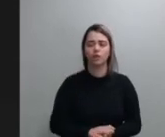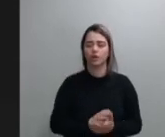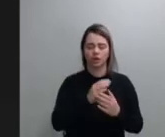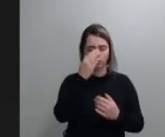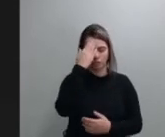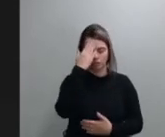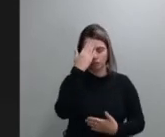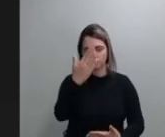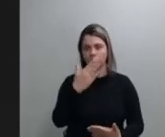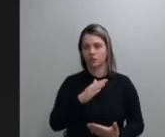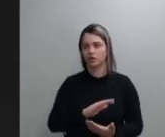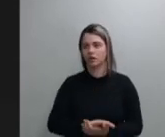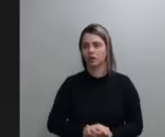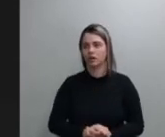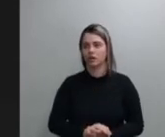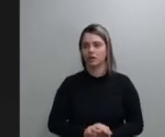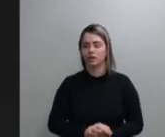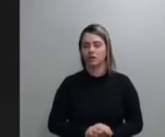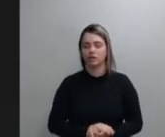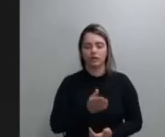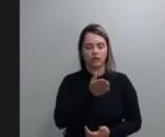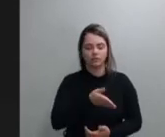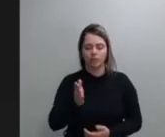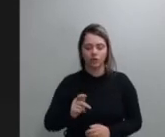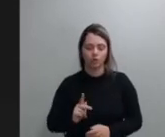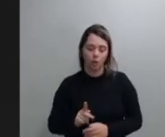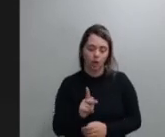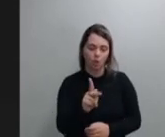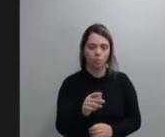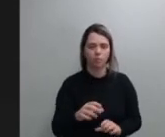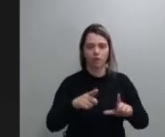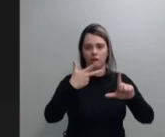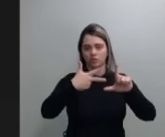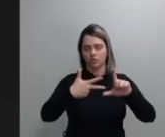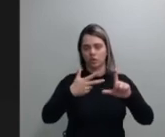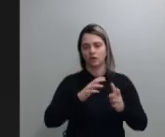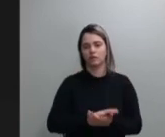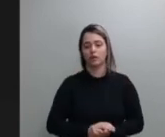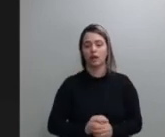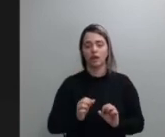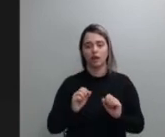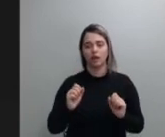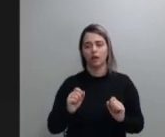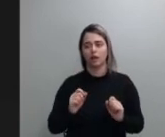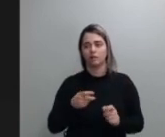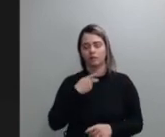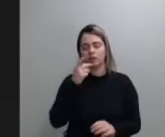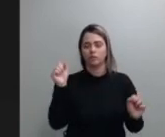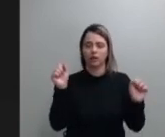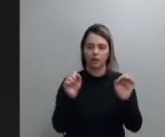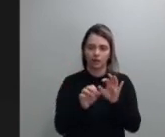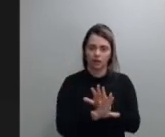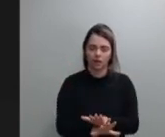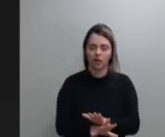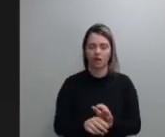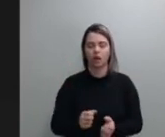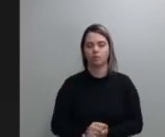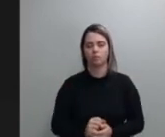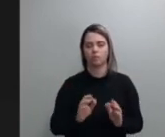eventualmente partes que estiveram acompanhando esta sessão que declaro pois como encerrada muito obrigado